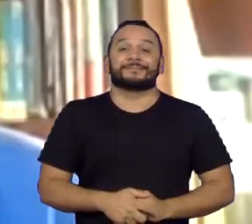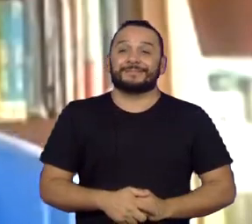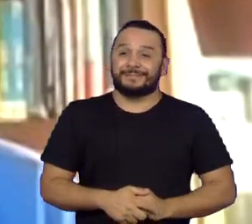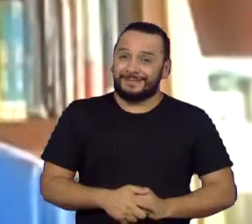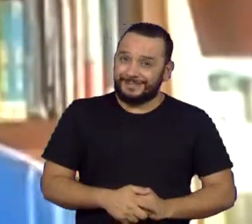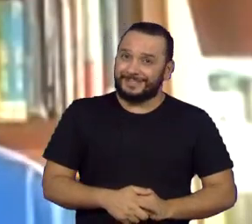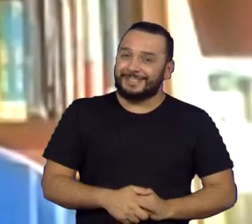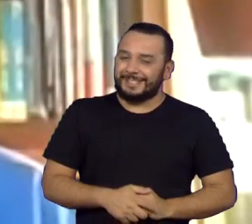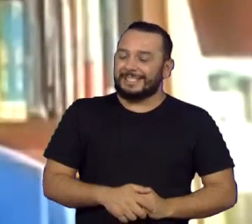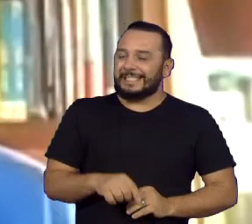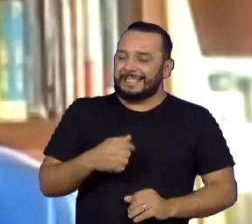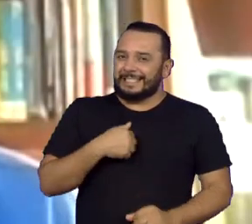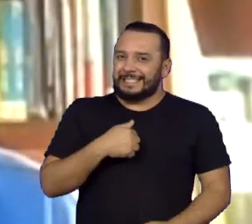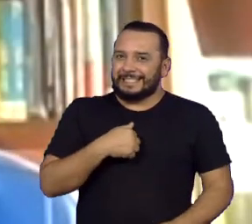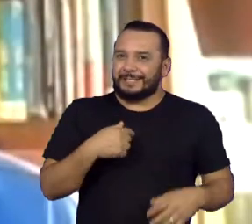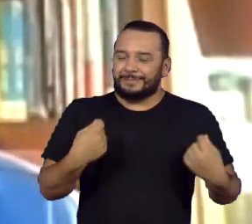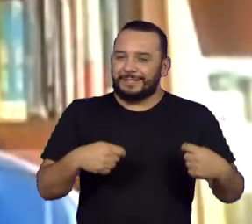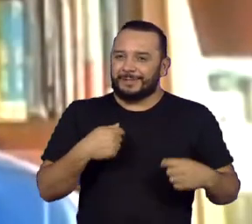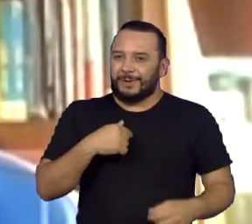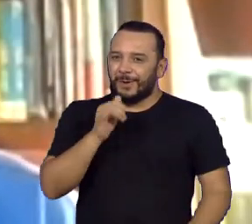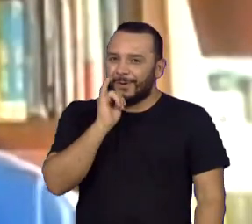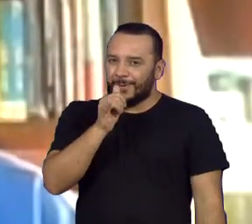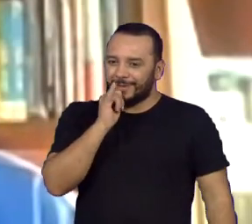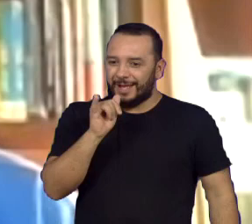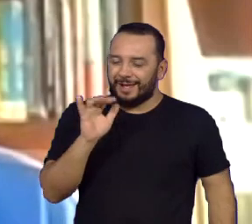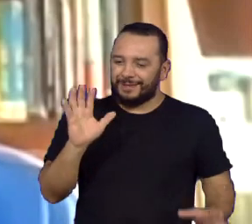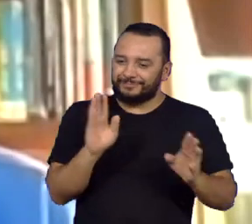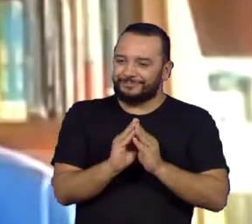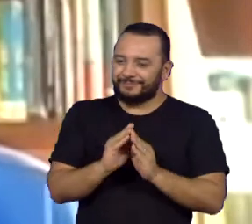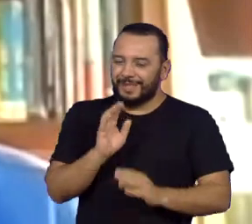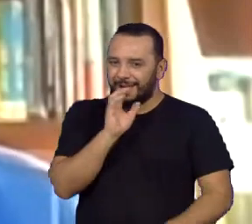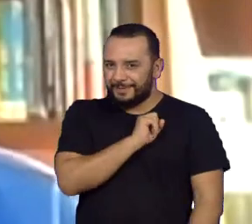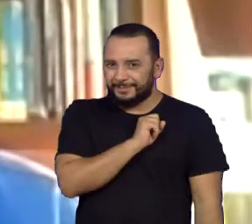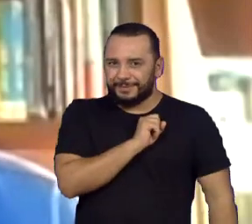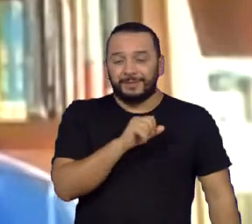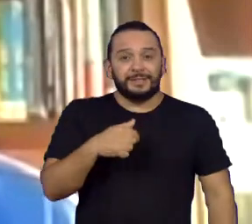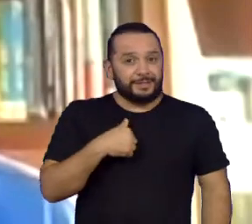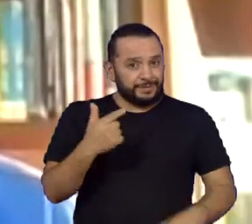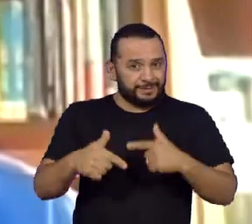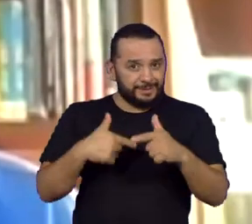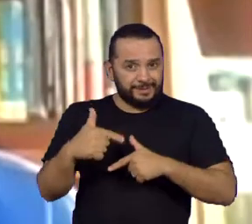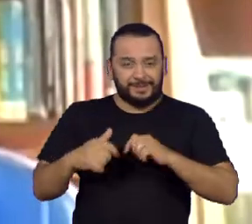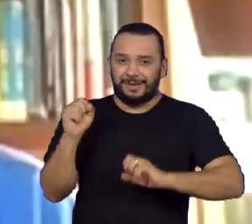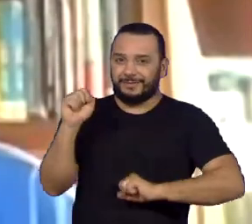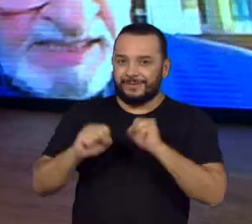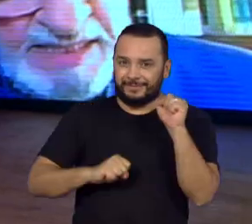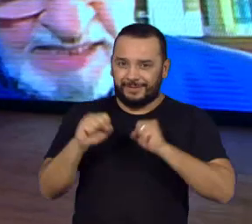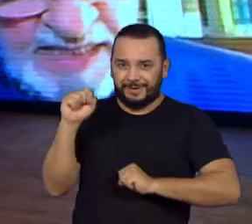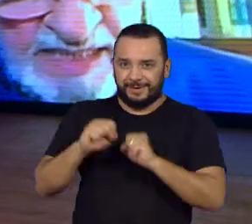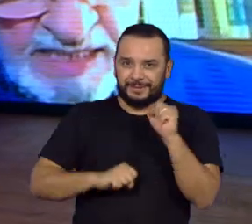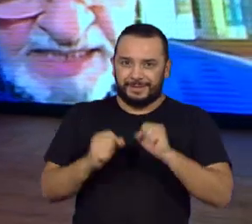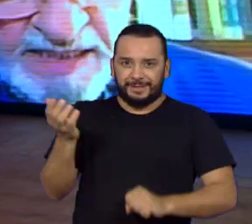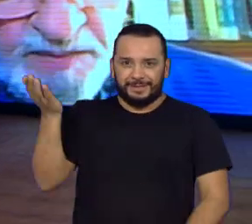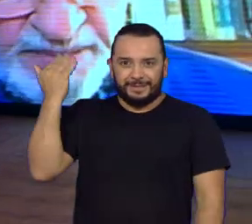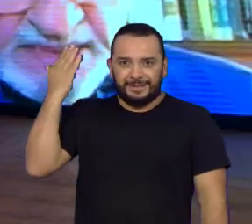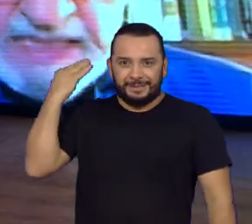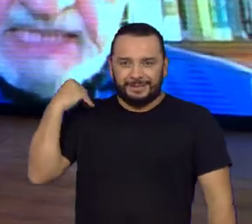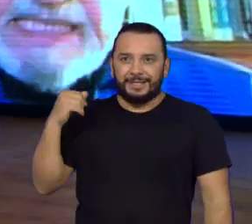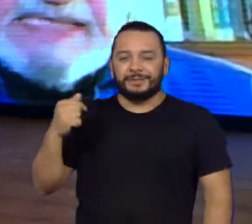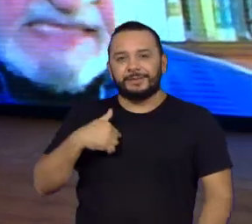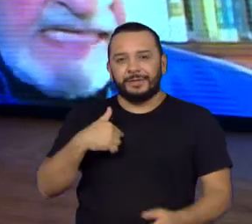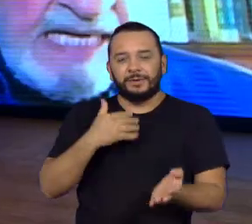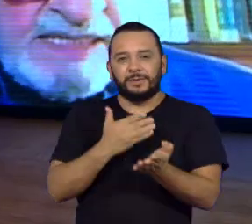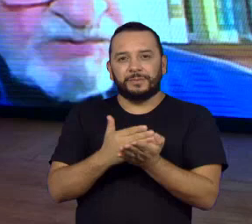Olha, eu preciso contar uma historinha, eu vou tentar ser rápido. Eu, quando estava na fábrica, eu